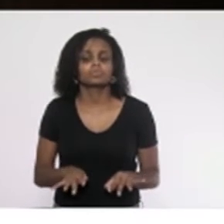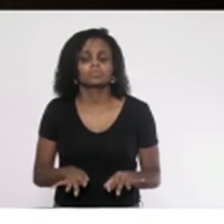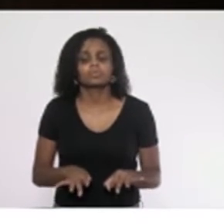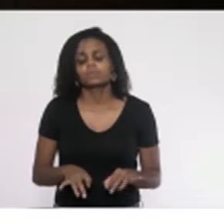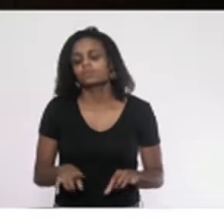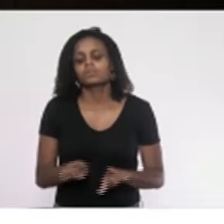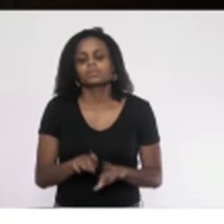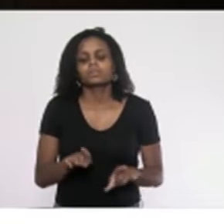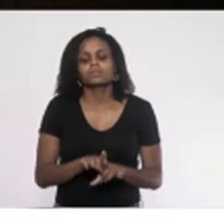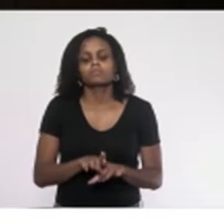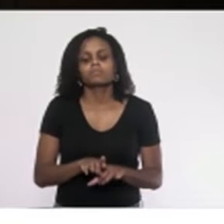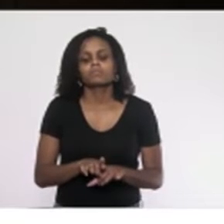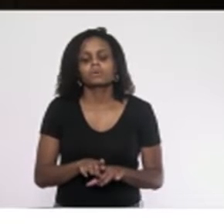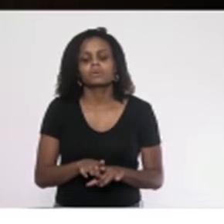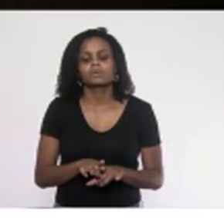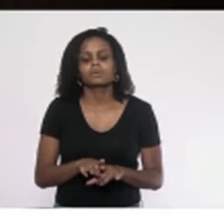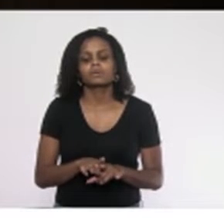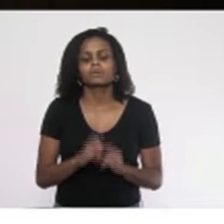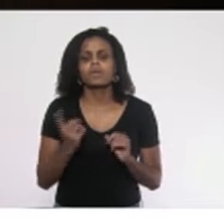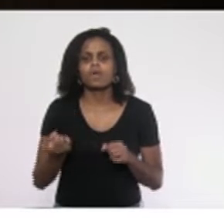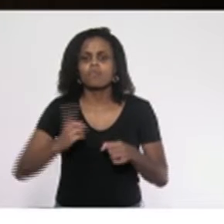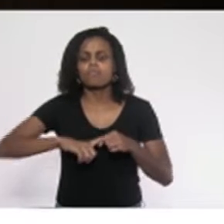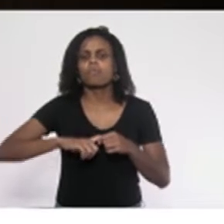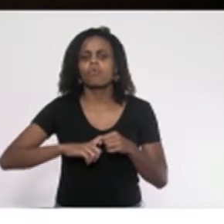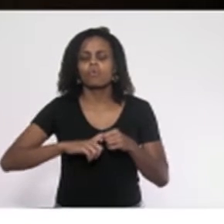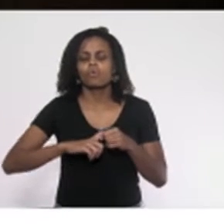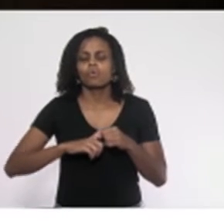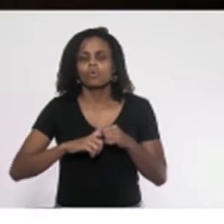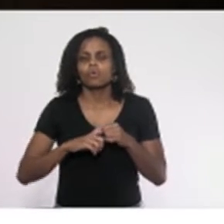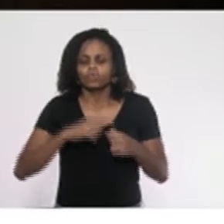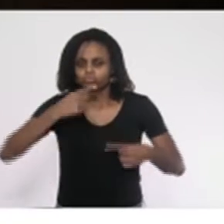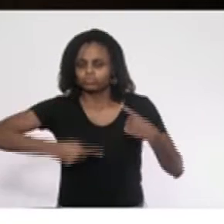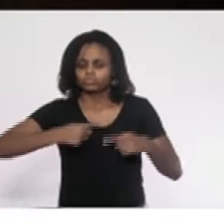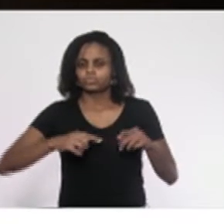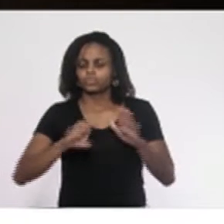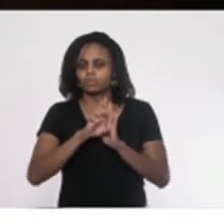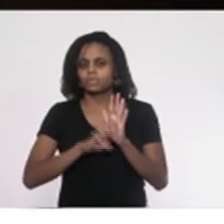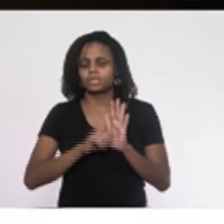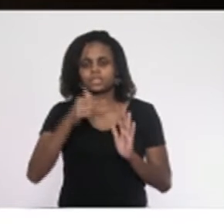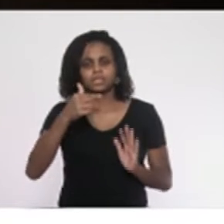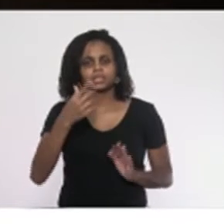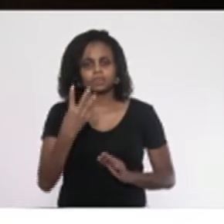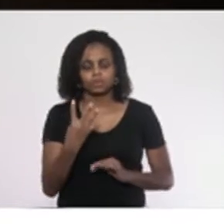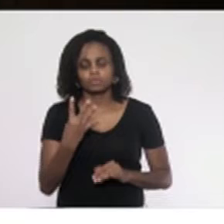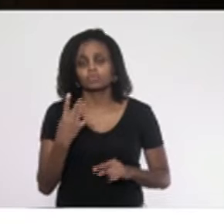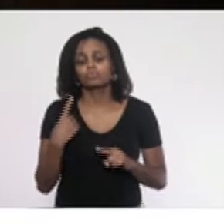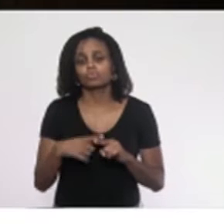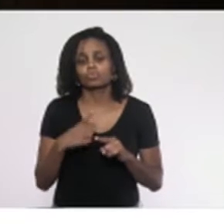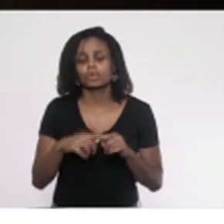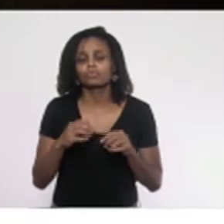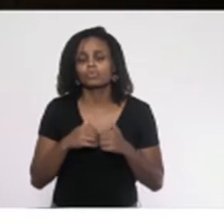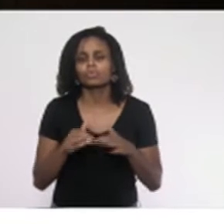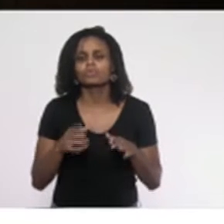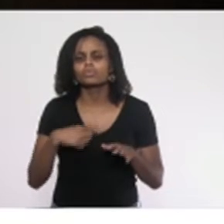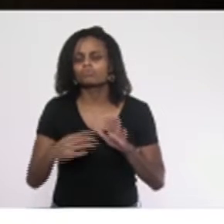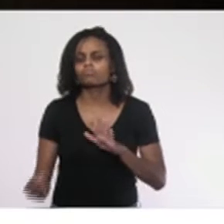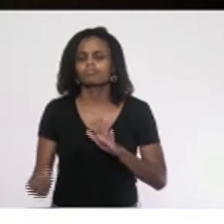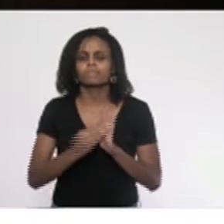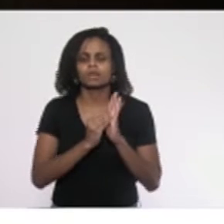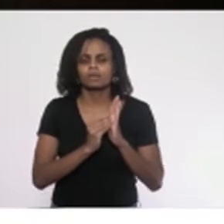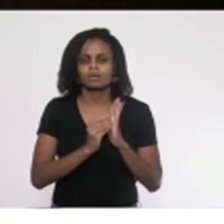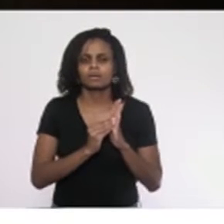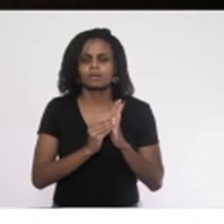permito retomar a discussão em emenda 74, porque a partir do momento que a gente inclua